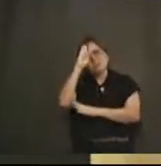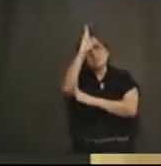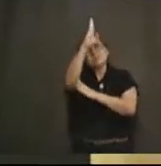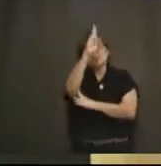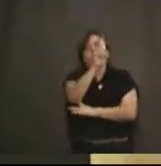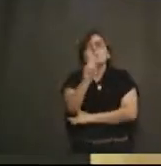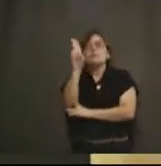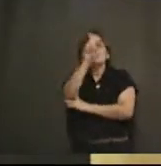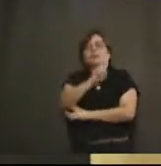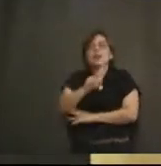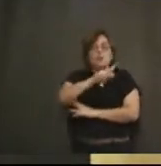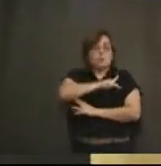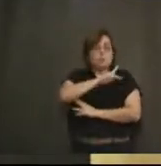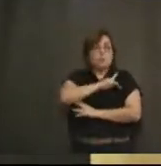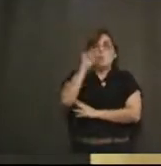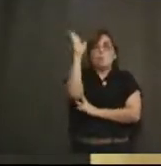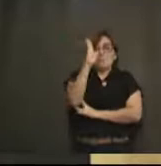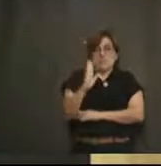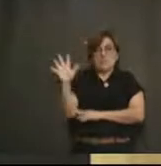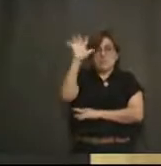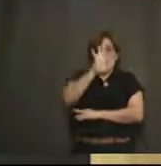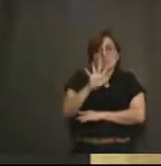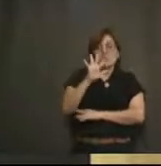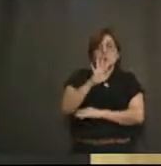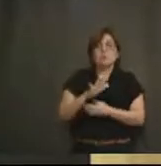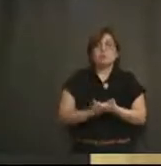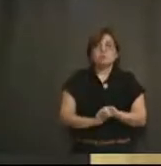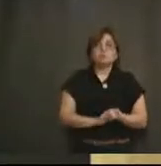públicas brasileiras, elas são